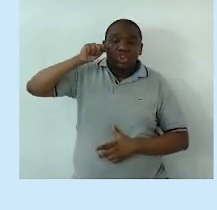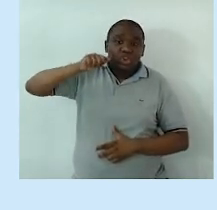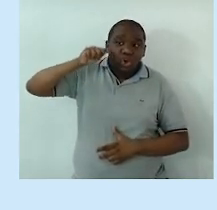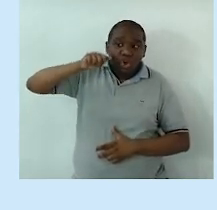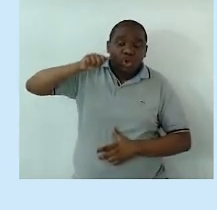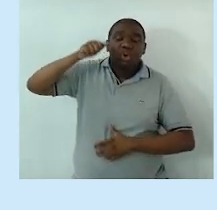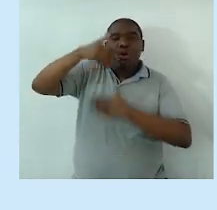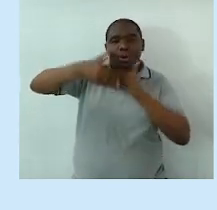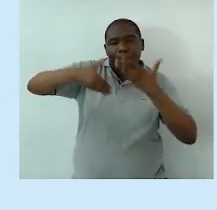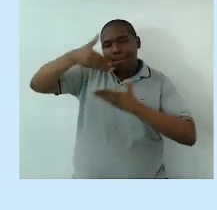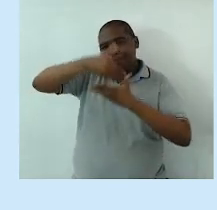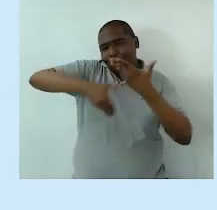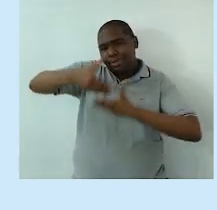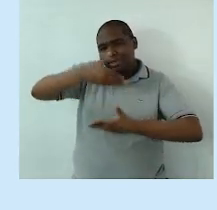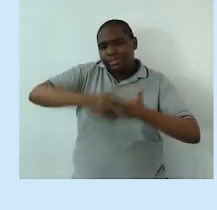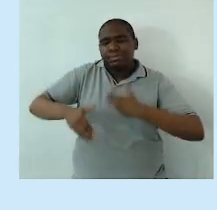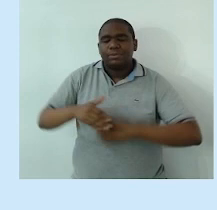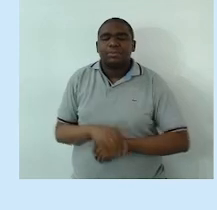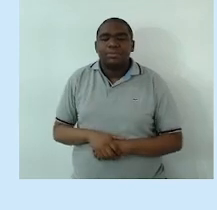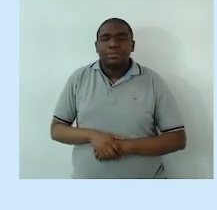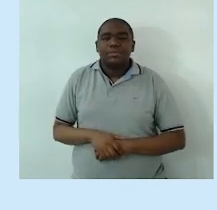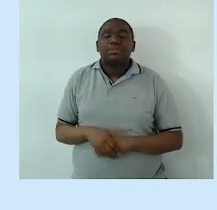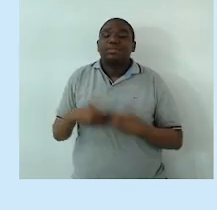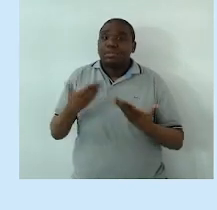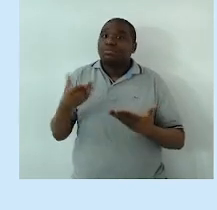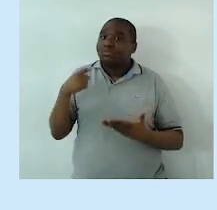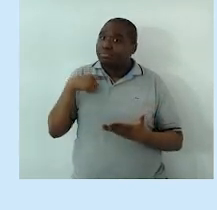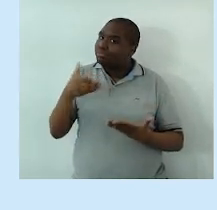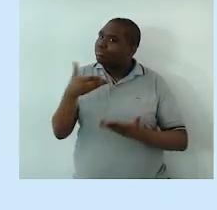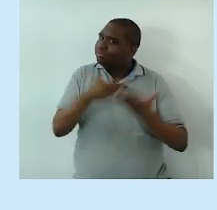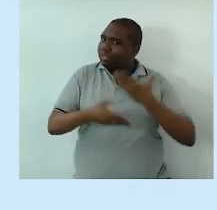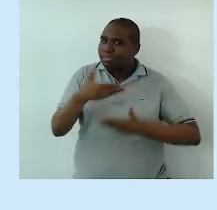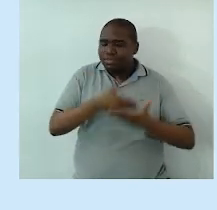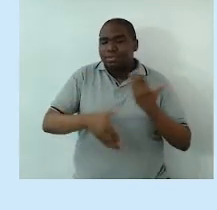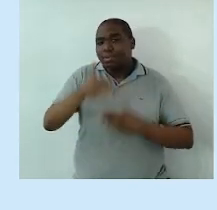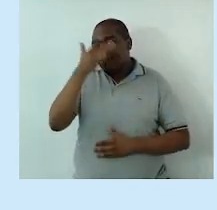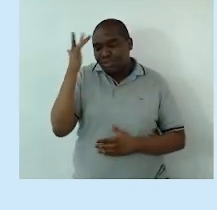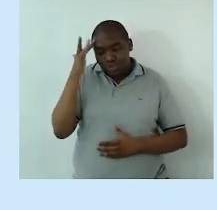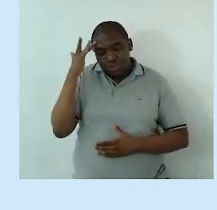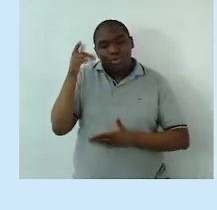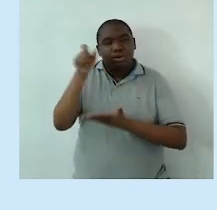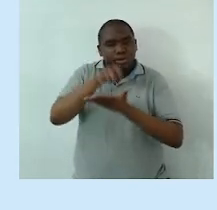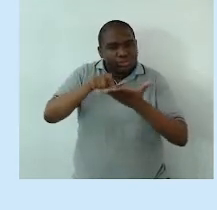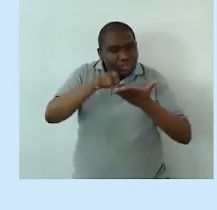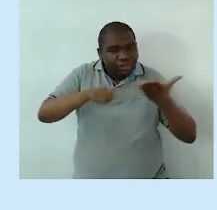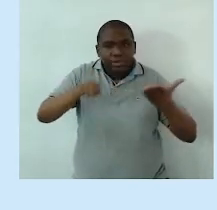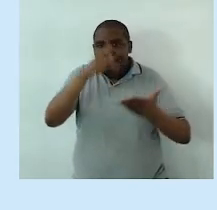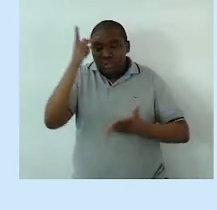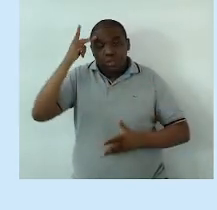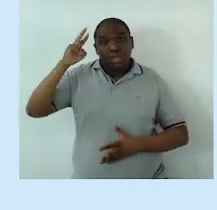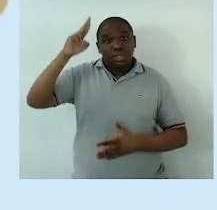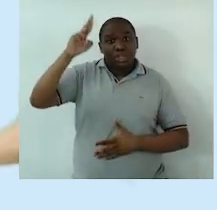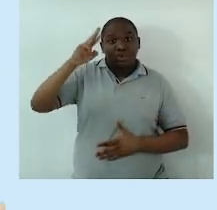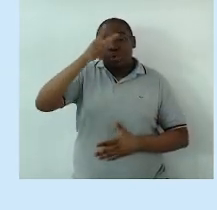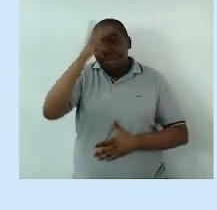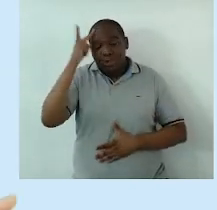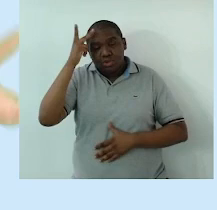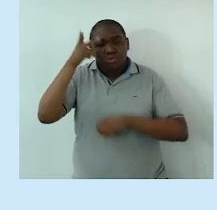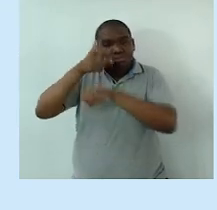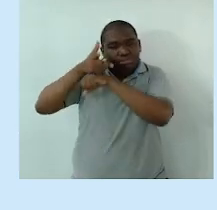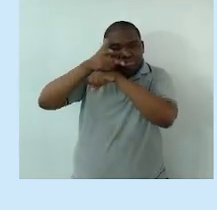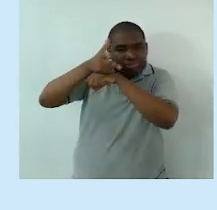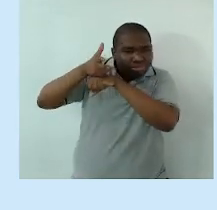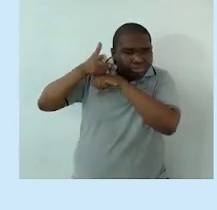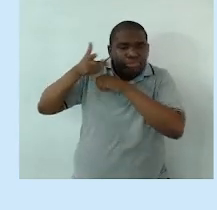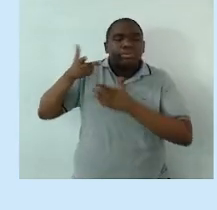será trabalhada, que será encenada. Então, a composição é feita pelo autor, o diretor, o cenógrafo, na cenografia,